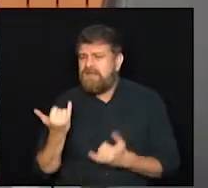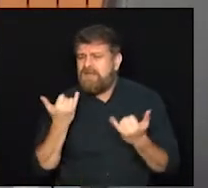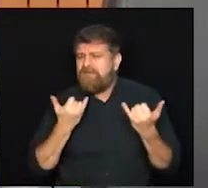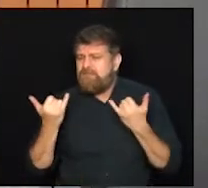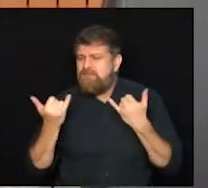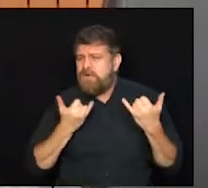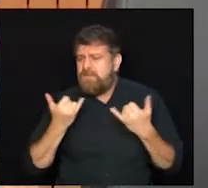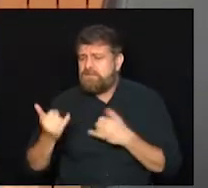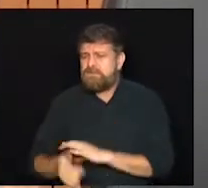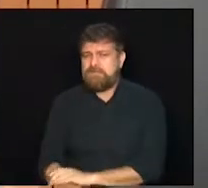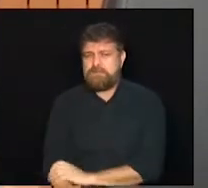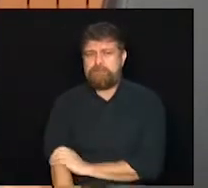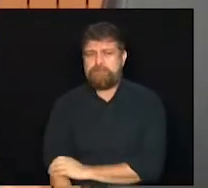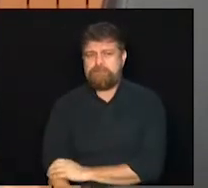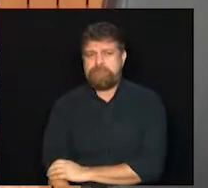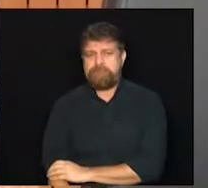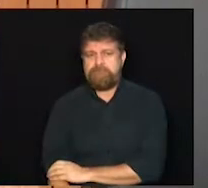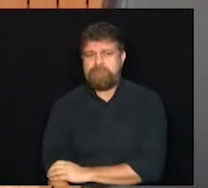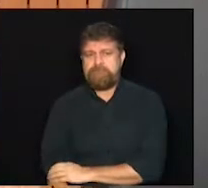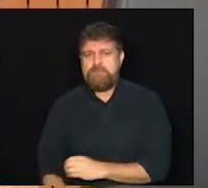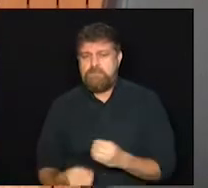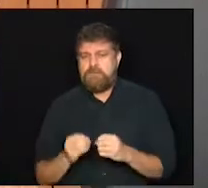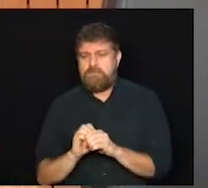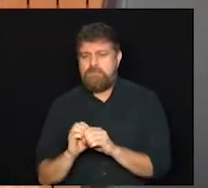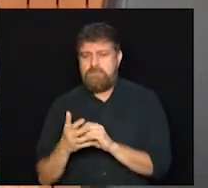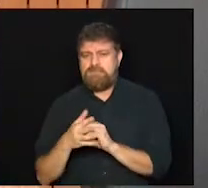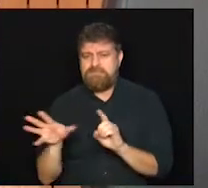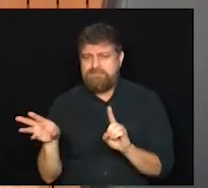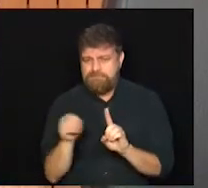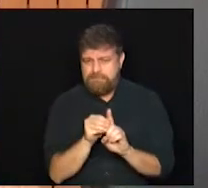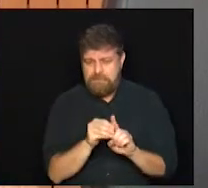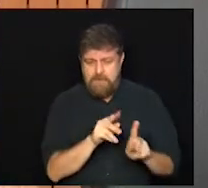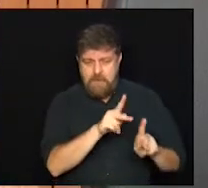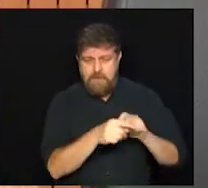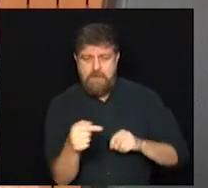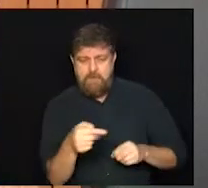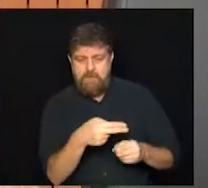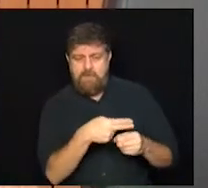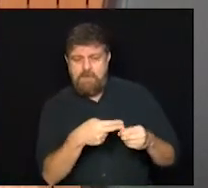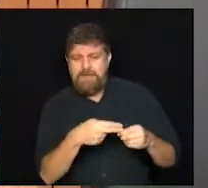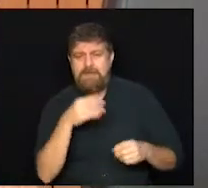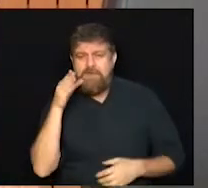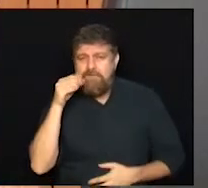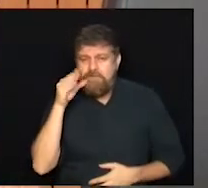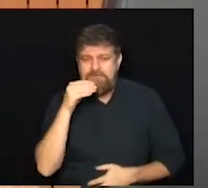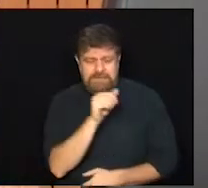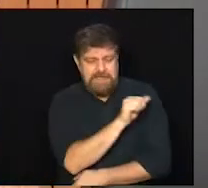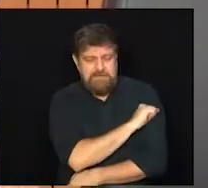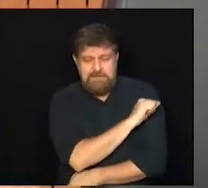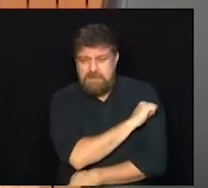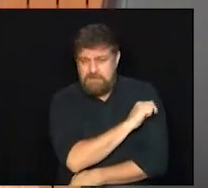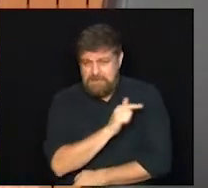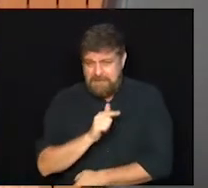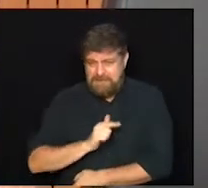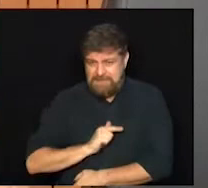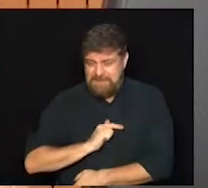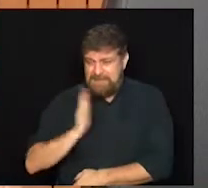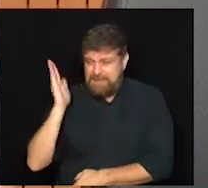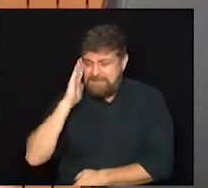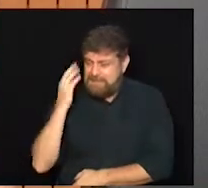sobre dados de contaminação da população da Unicamp, funcionários, alunos, professores,